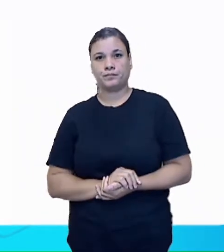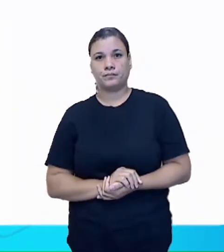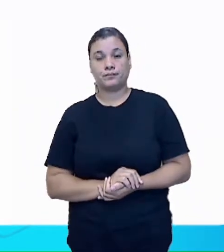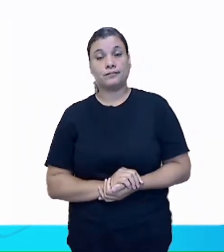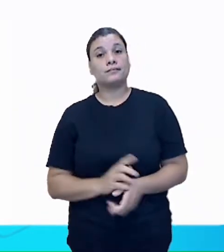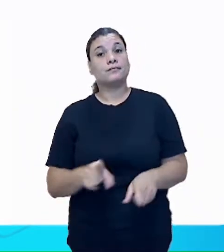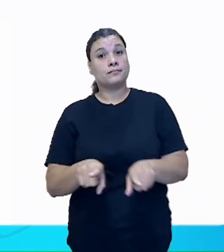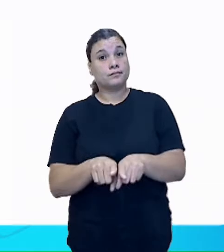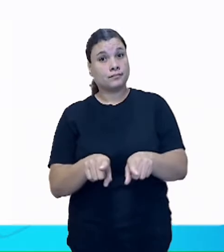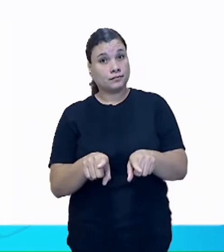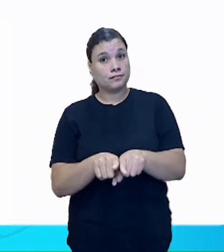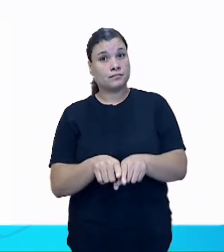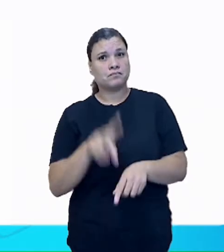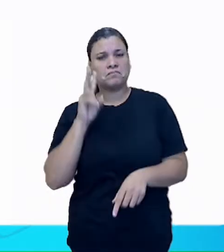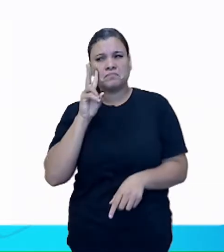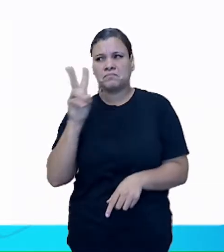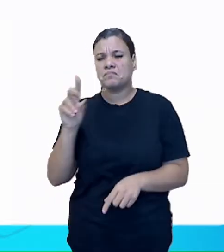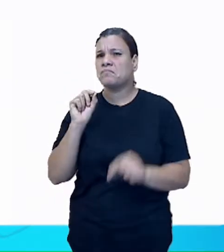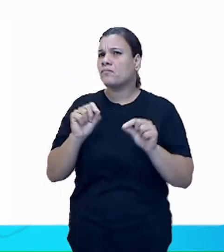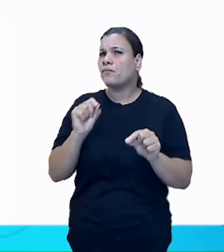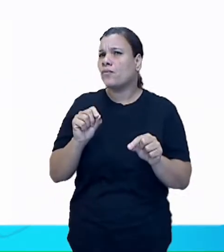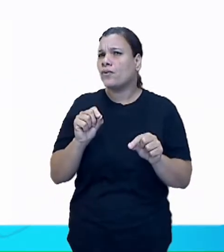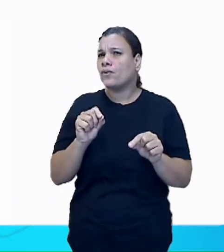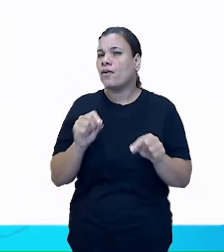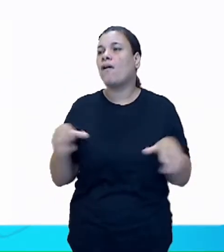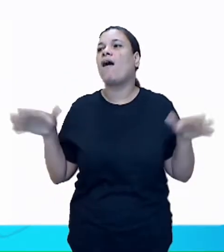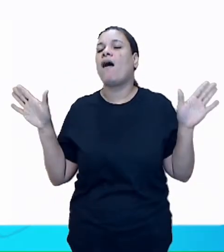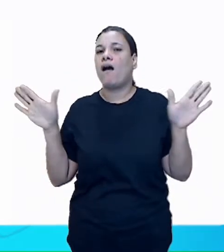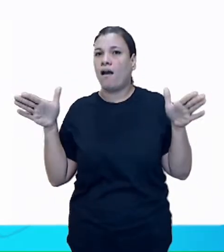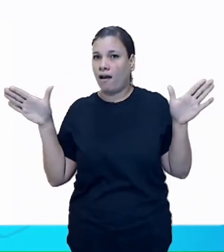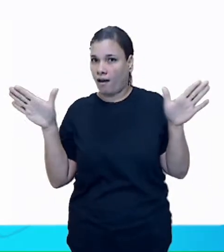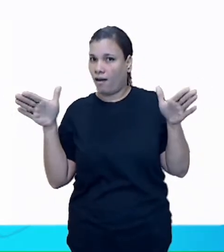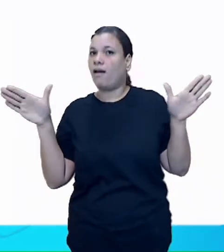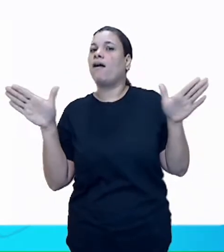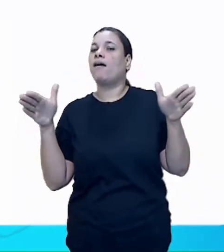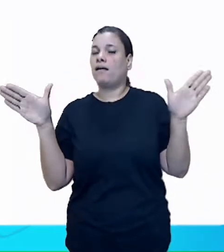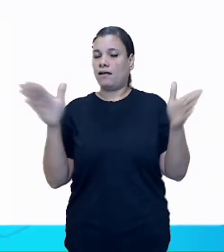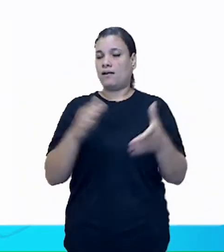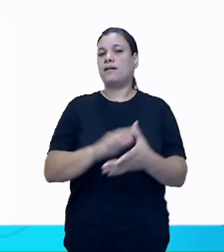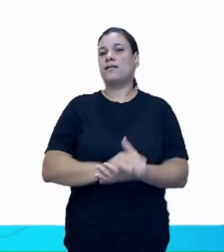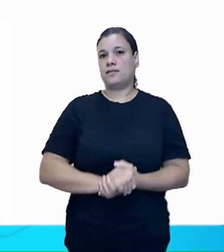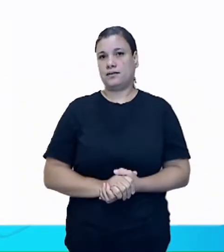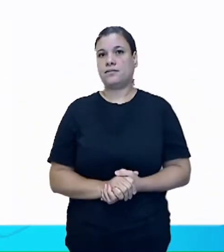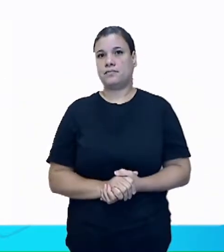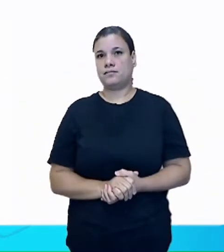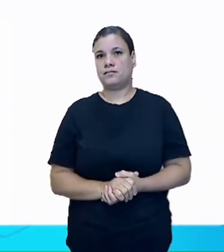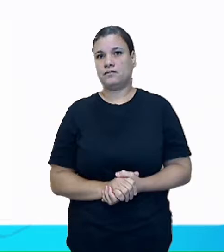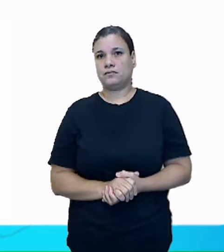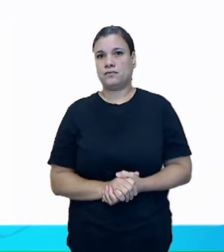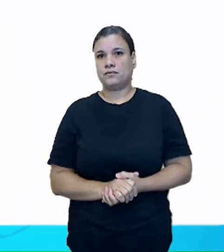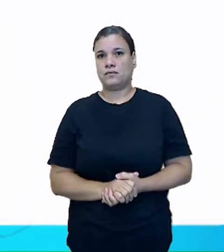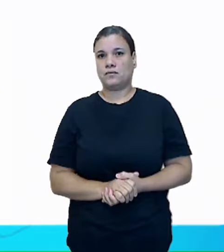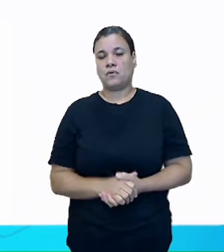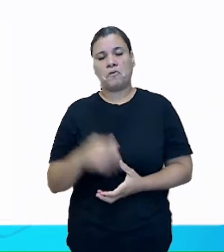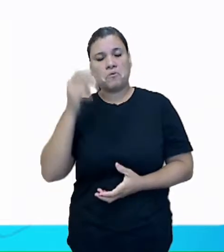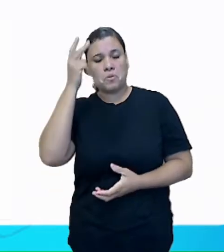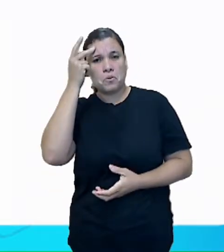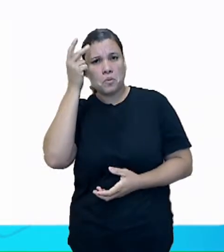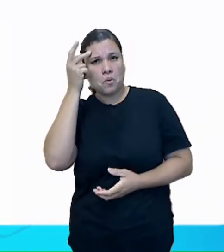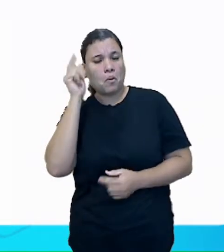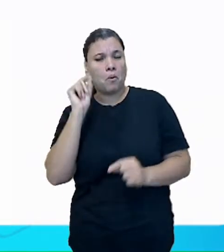ter também a presença das asas nesse tórax. Geralmente,